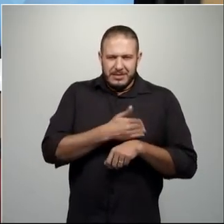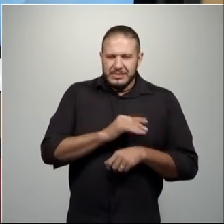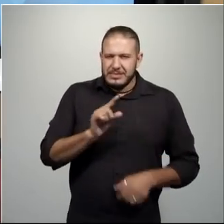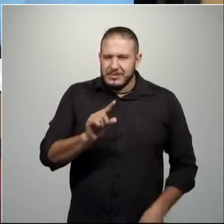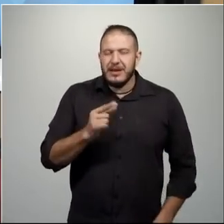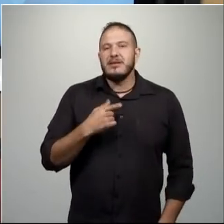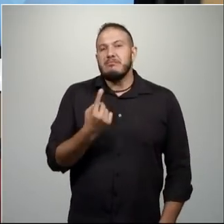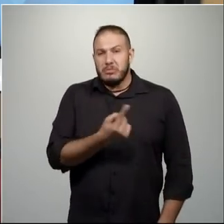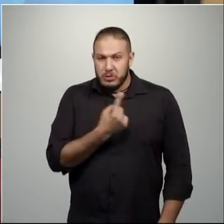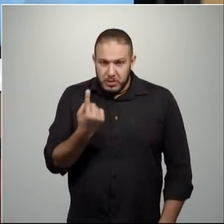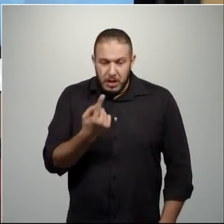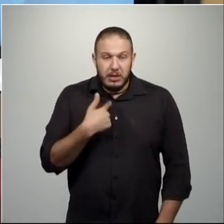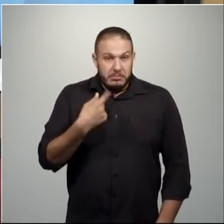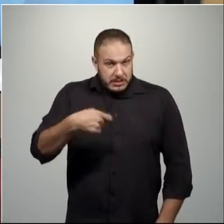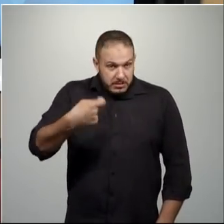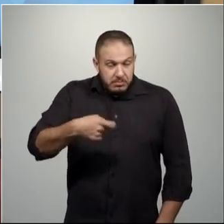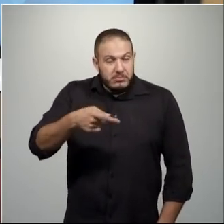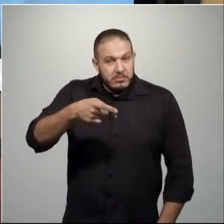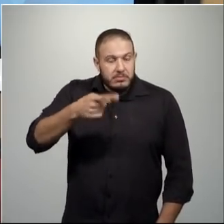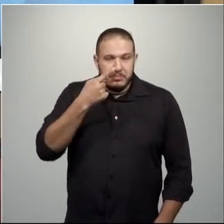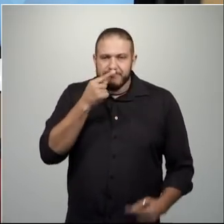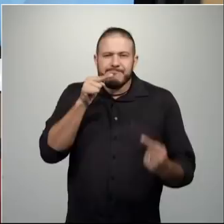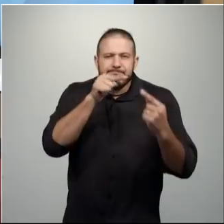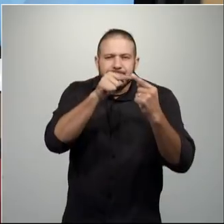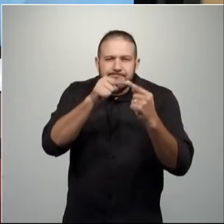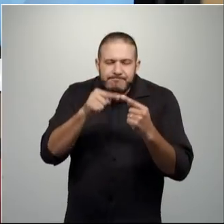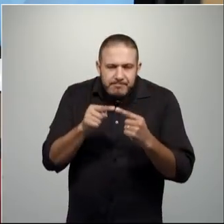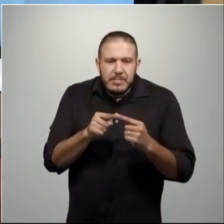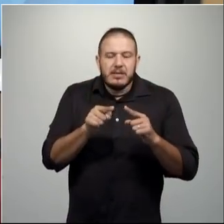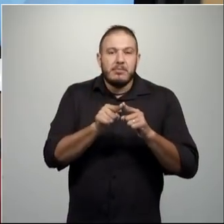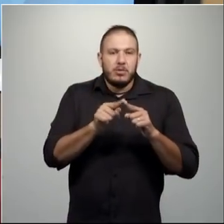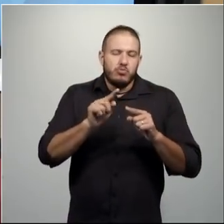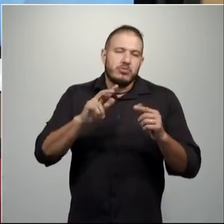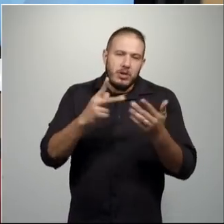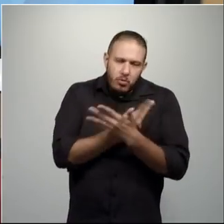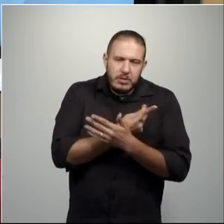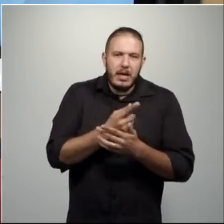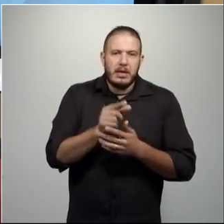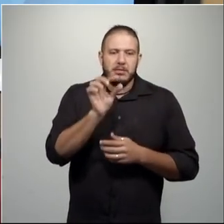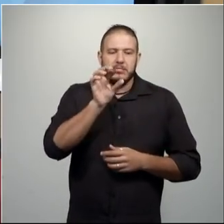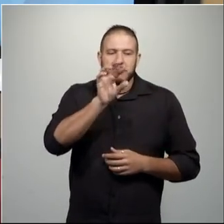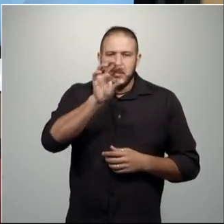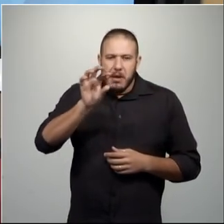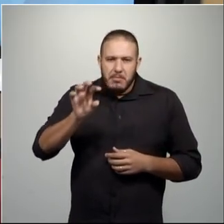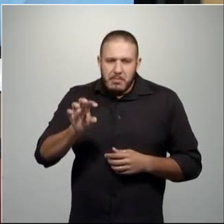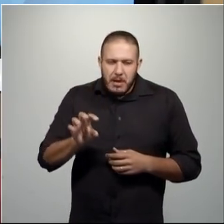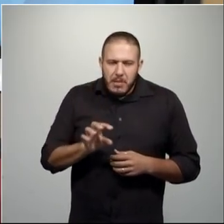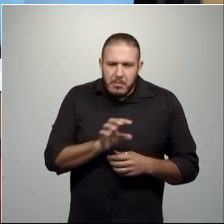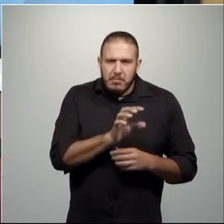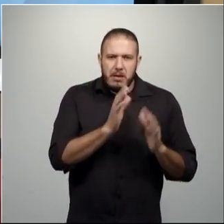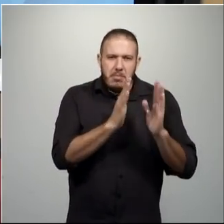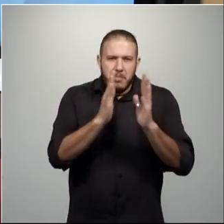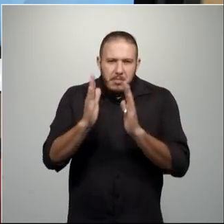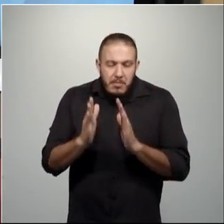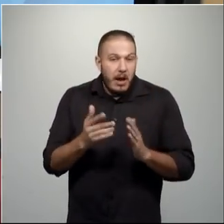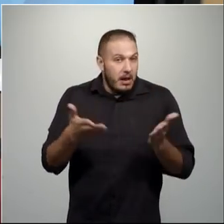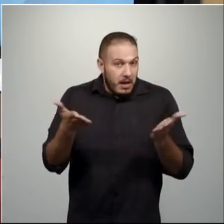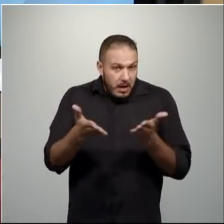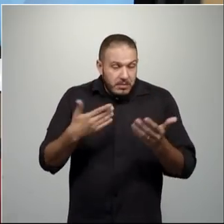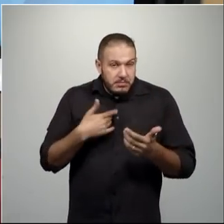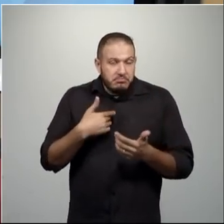os nossos tem que entrar em consenso então sobre a ordem os eventos acontecem colocando no boletim e essa idéia